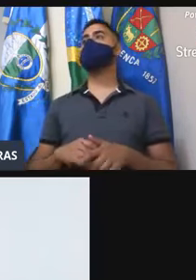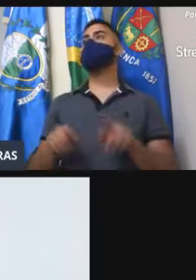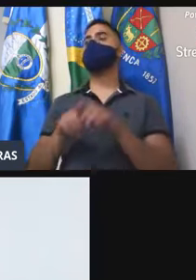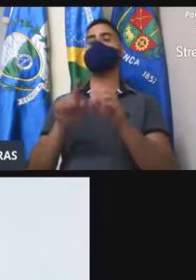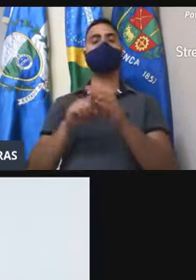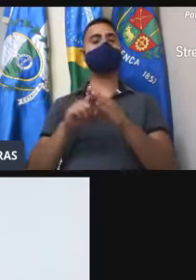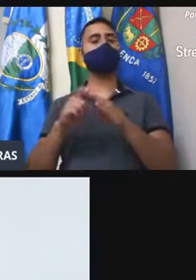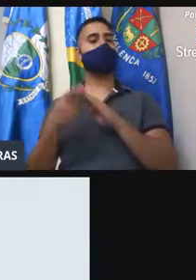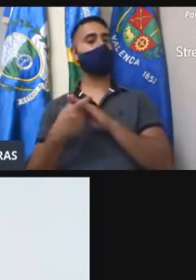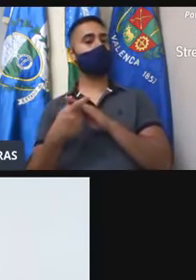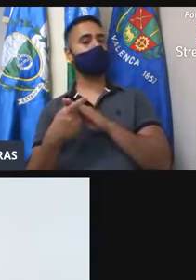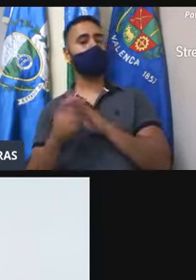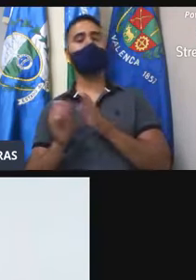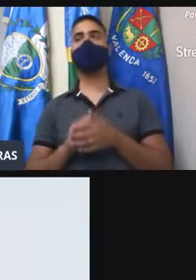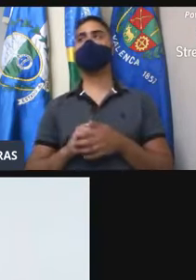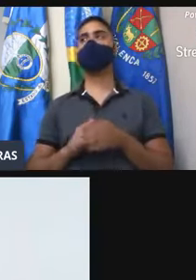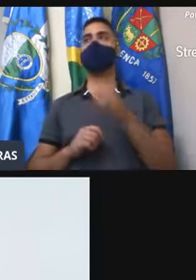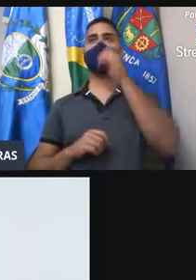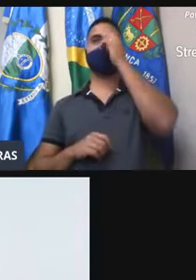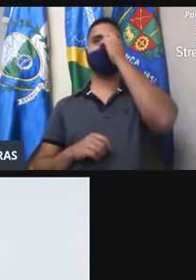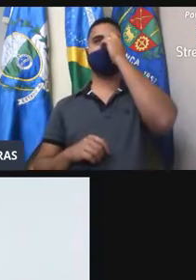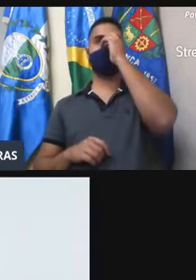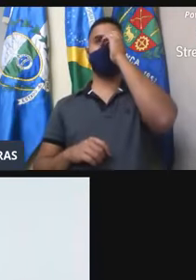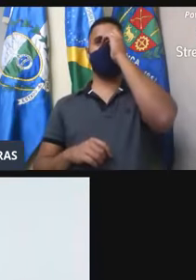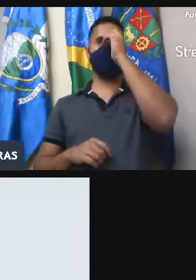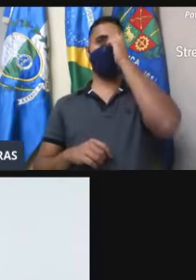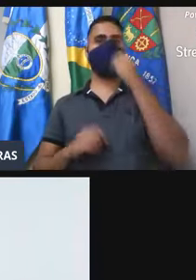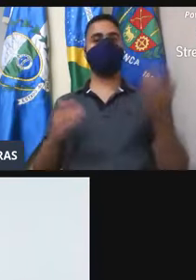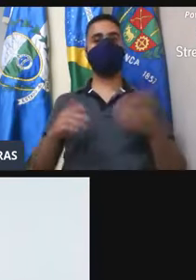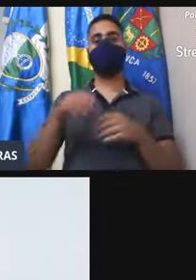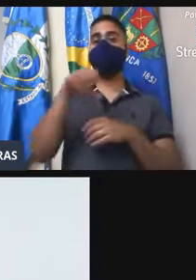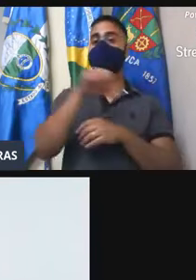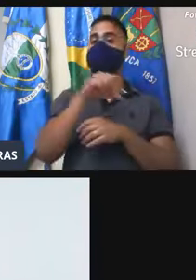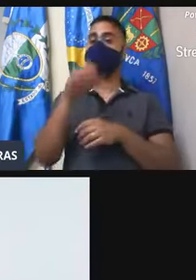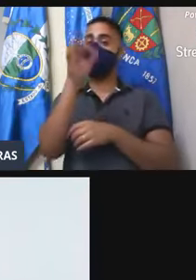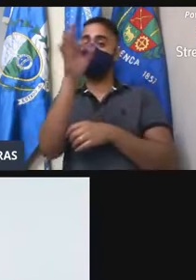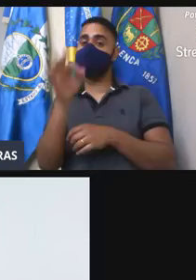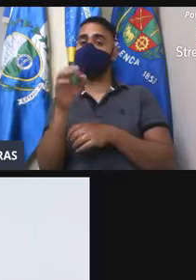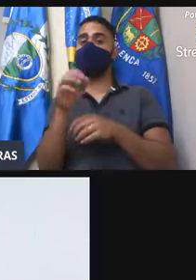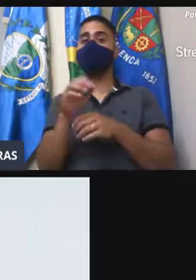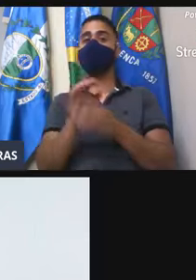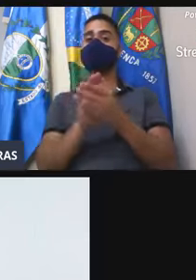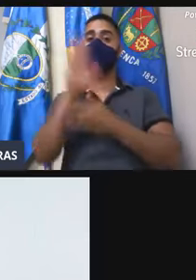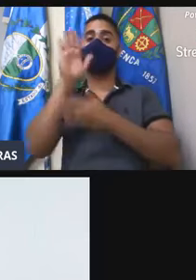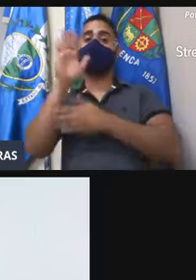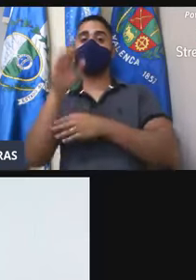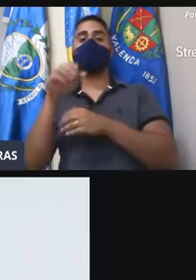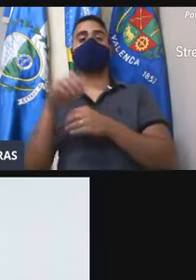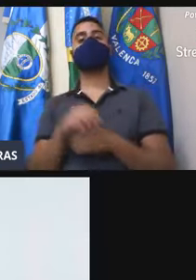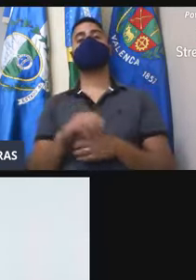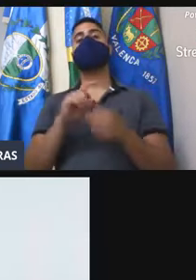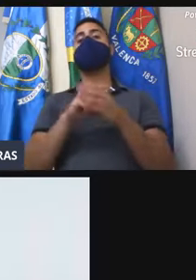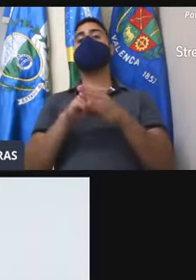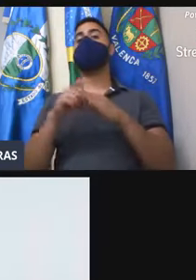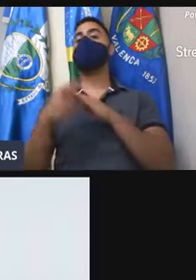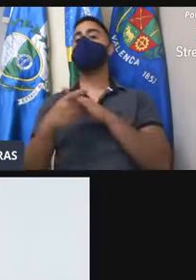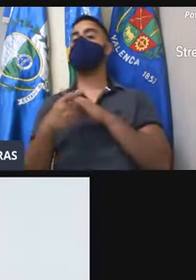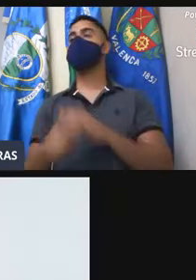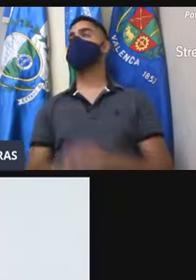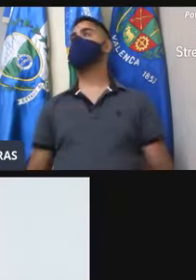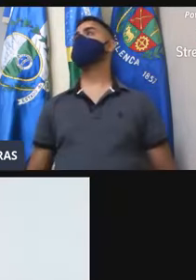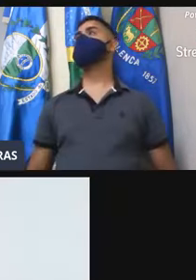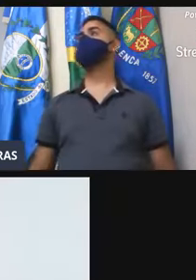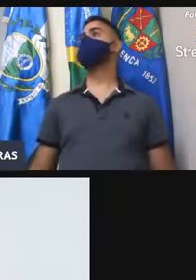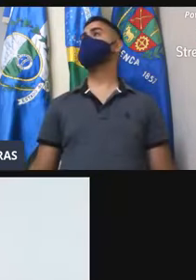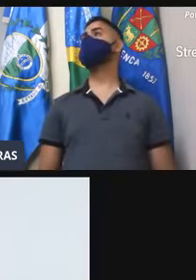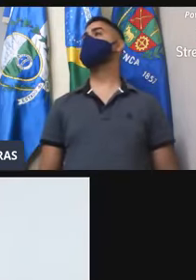sociais, que vai ser, né, 99% das campanhas vai ser pela rede social. Então, queria, junto